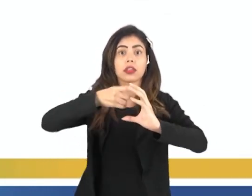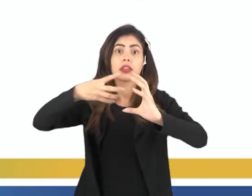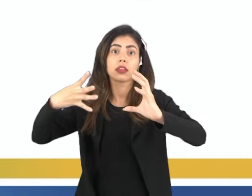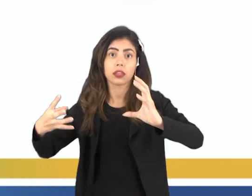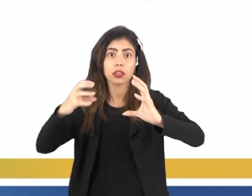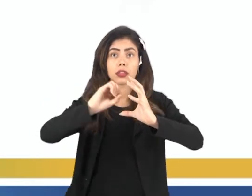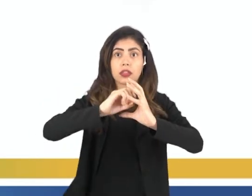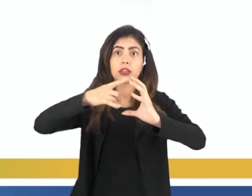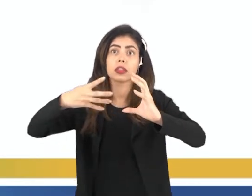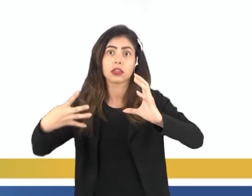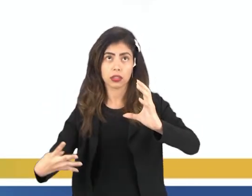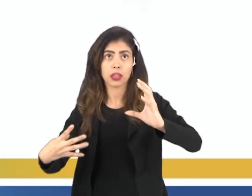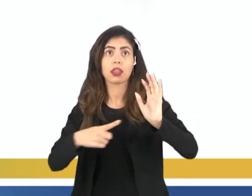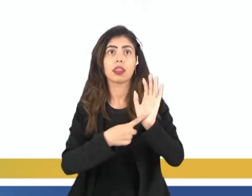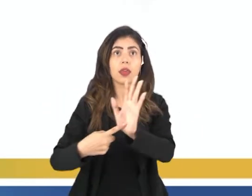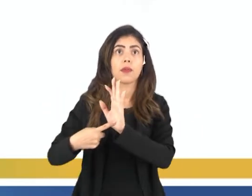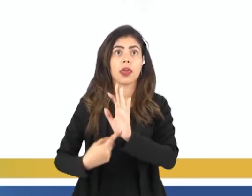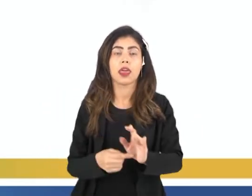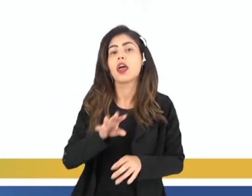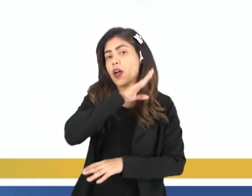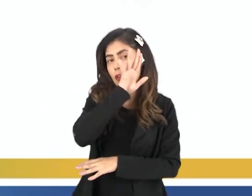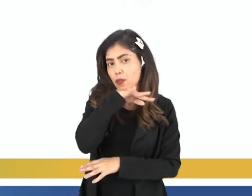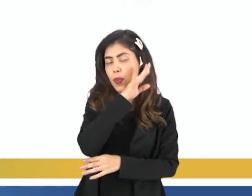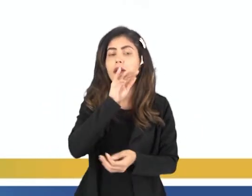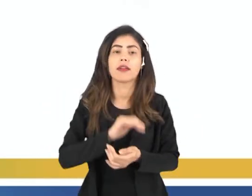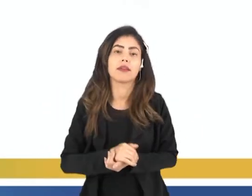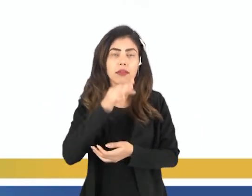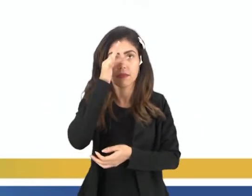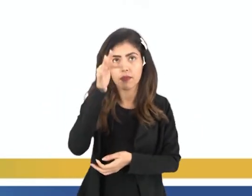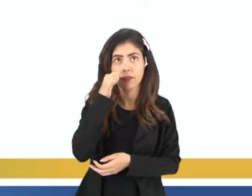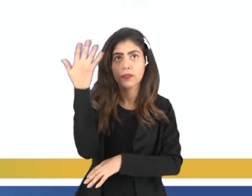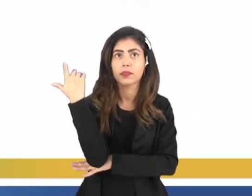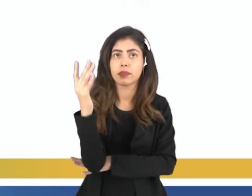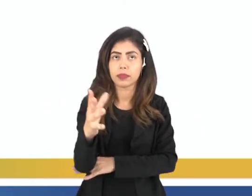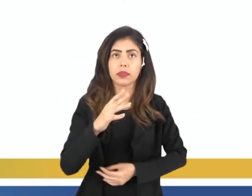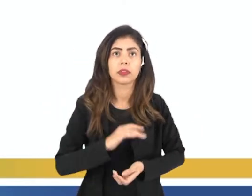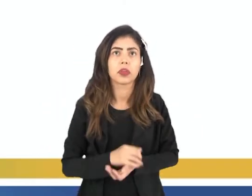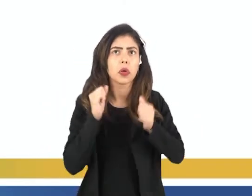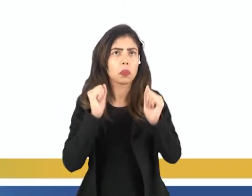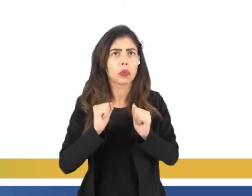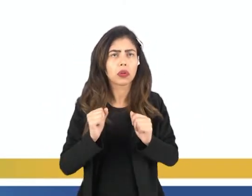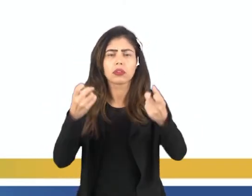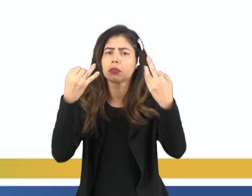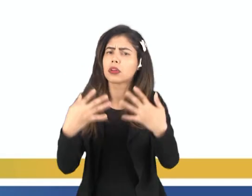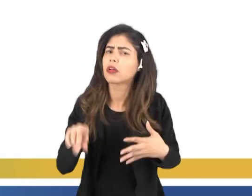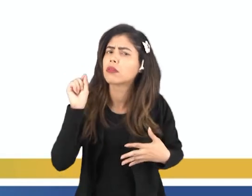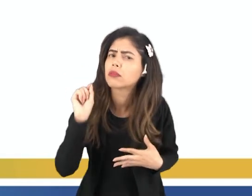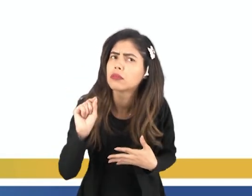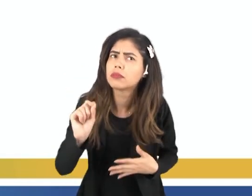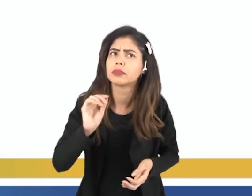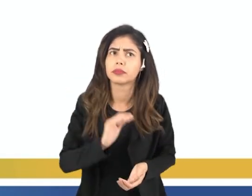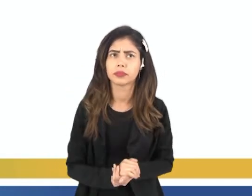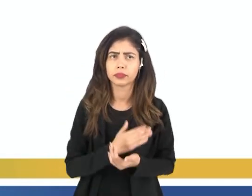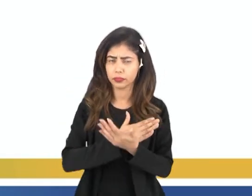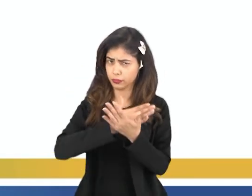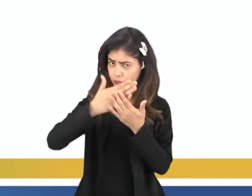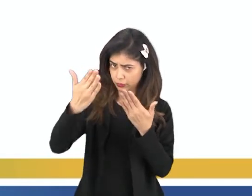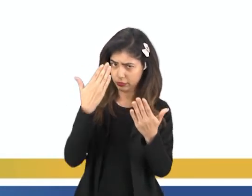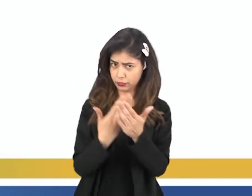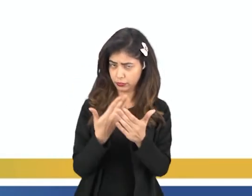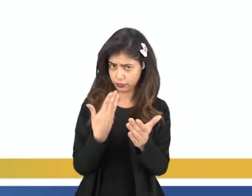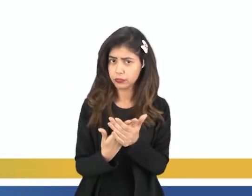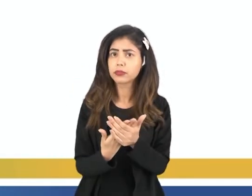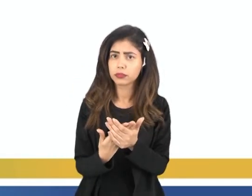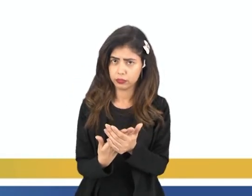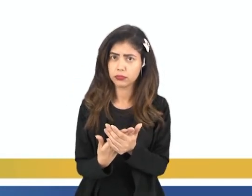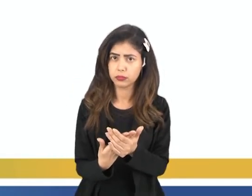da flora e da fauna. A partir desta informação, pode-se concluir que, isso é lá no comecinho das